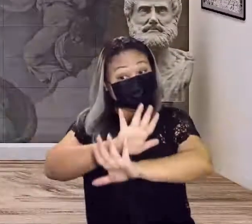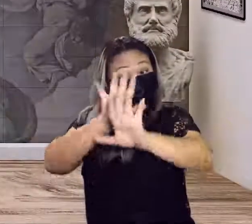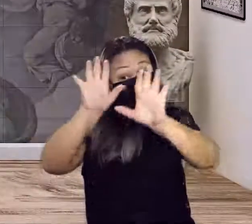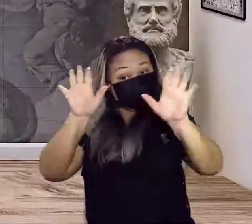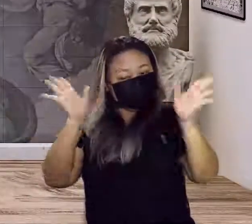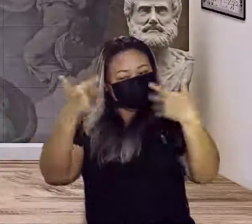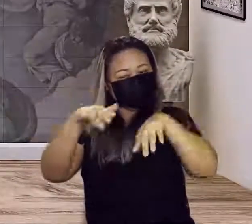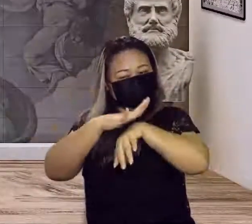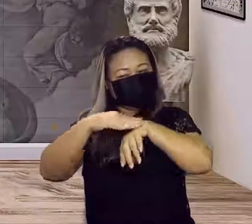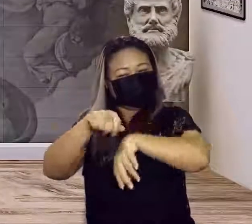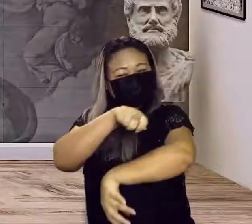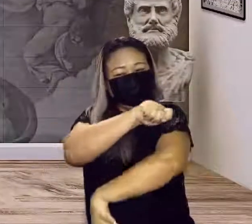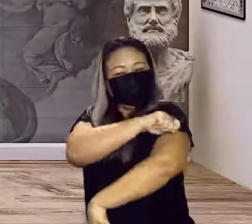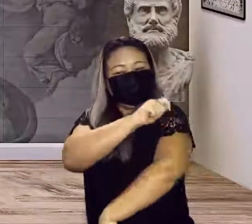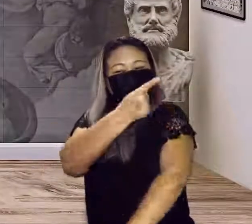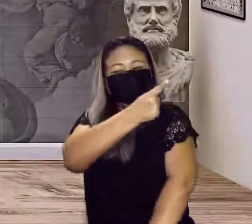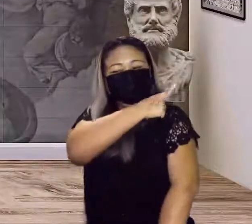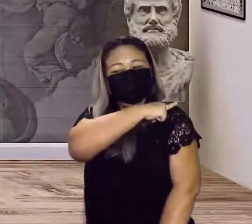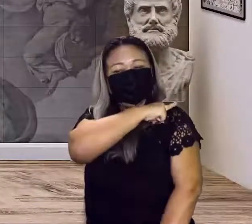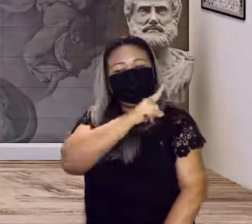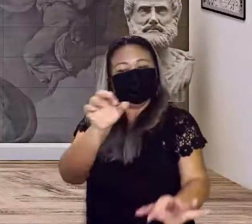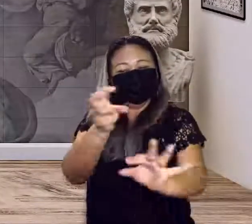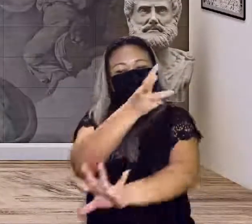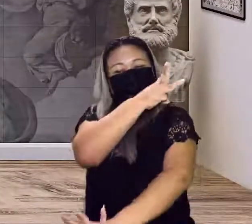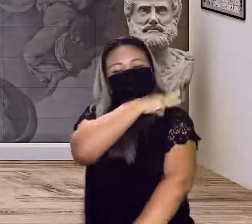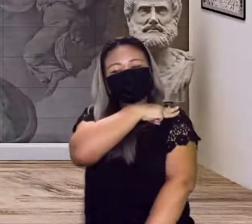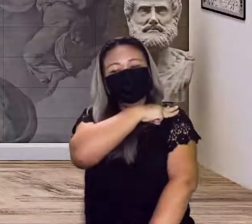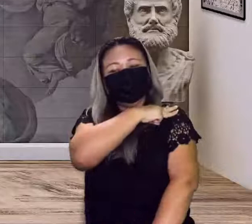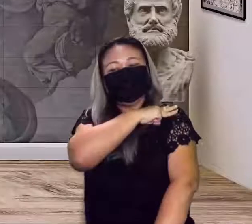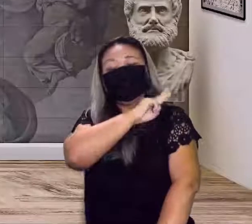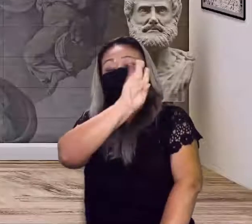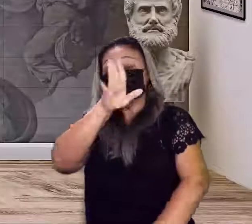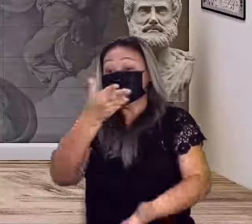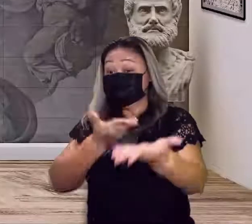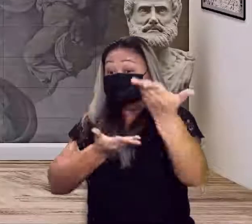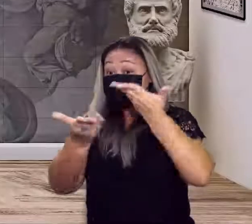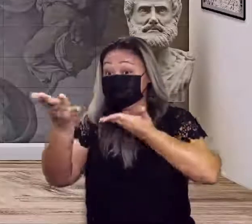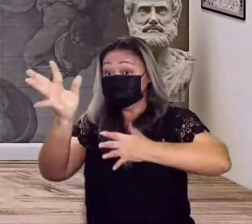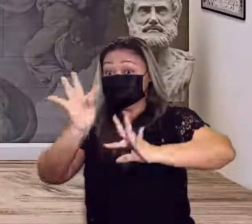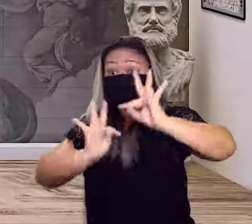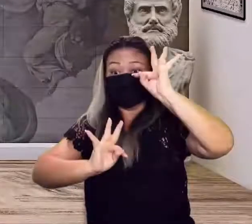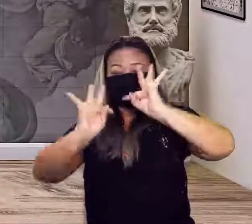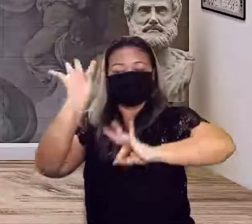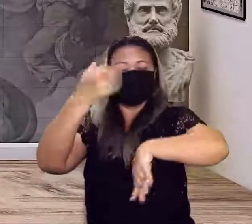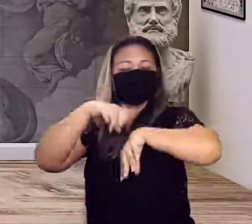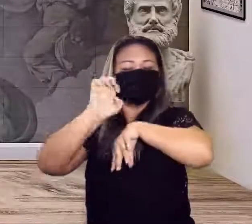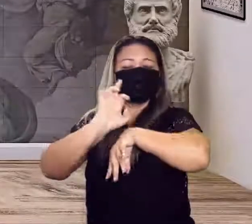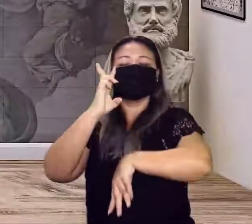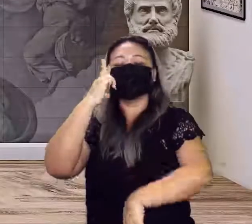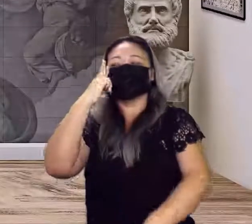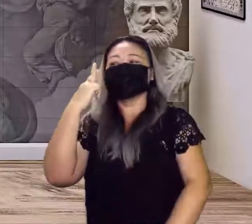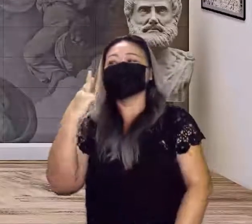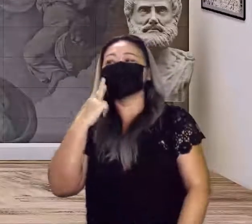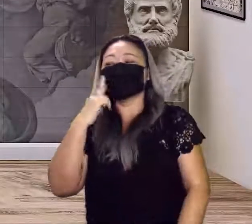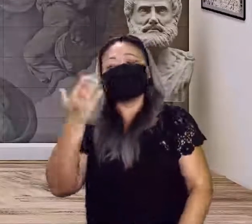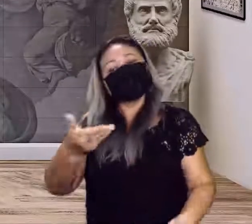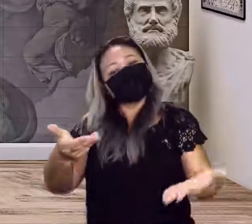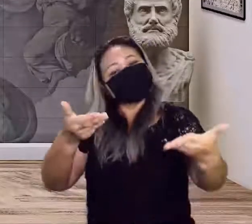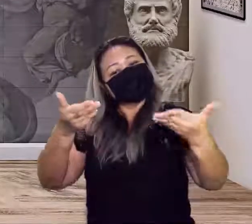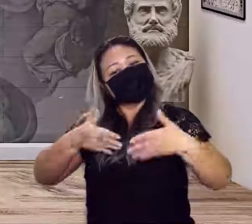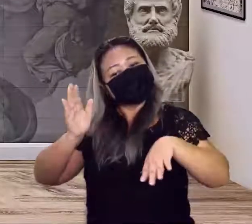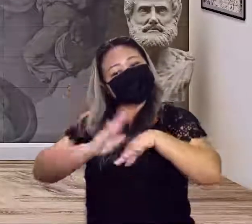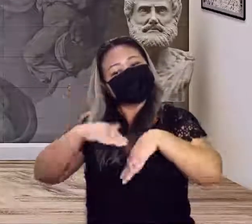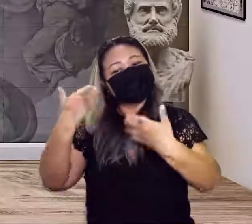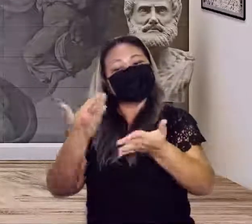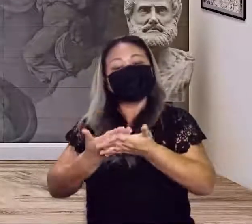Olá, queridos estudantes do primeiro ano do ensino médio da Mediação Tecnológica do Estado de Rondônia. Sejam bem-vindos para